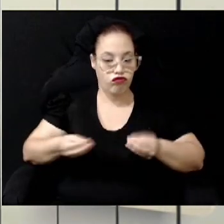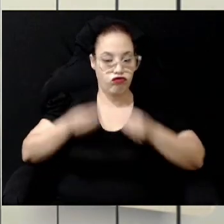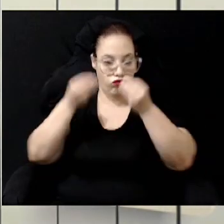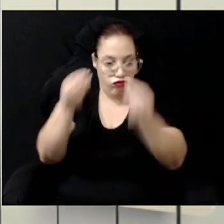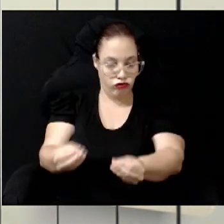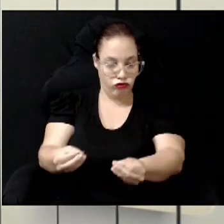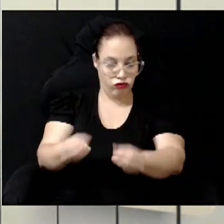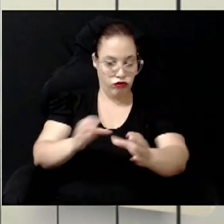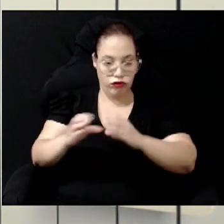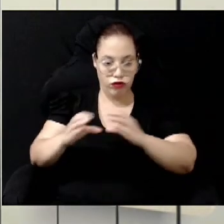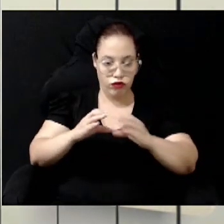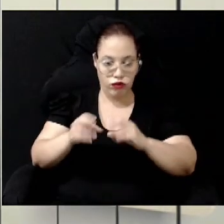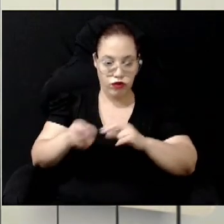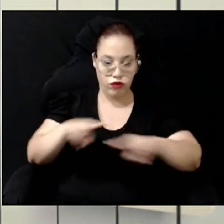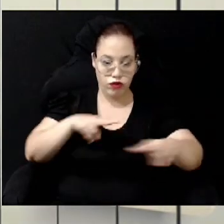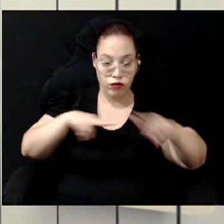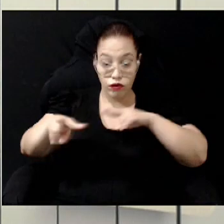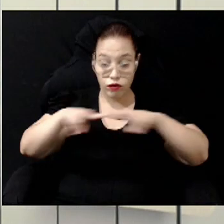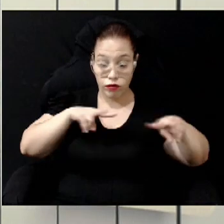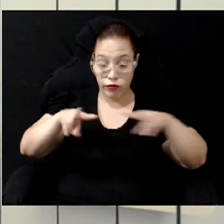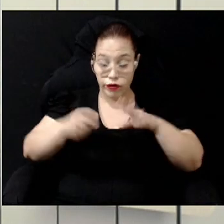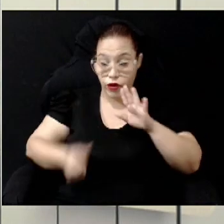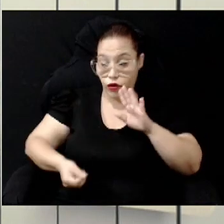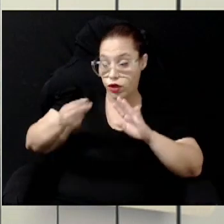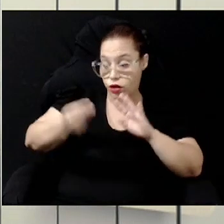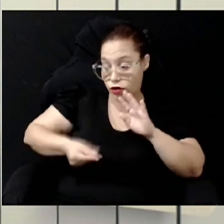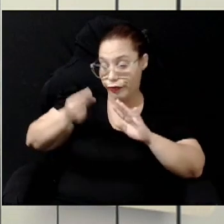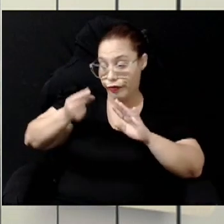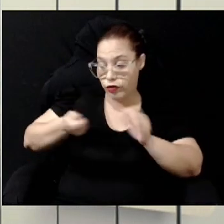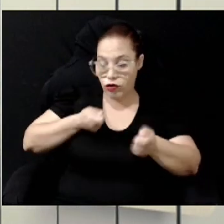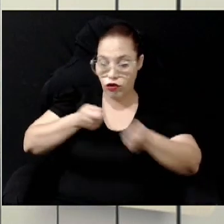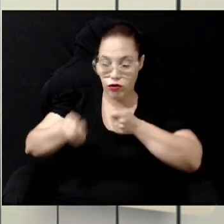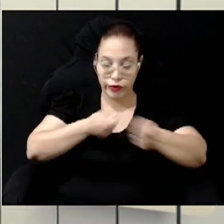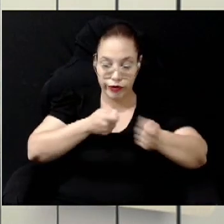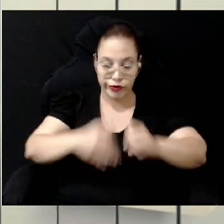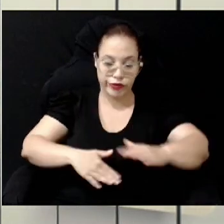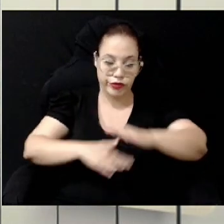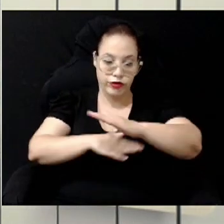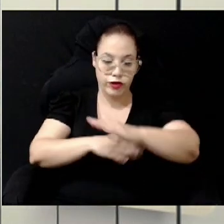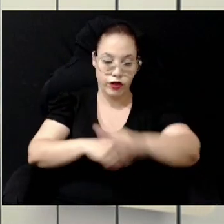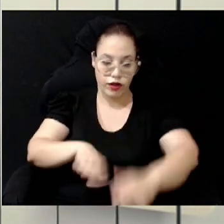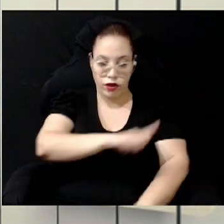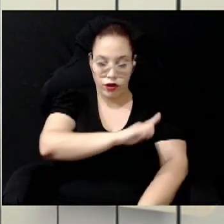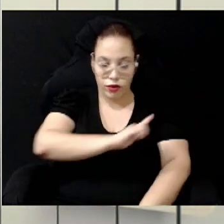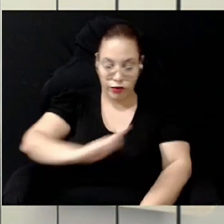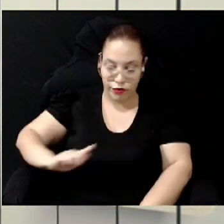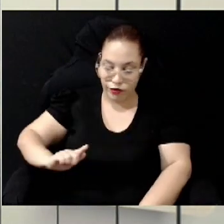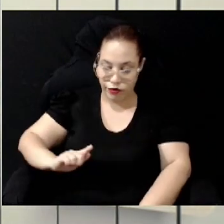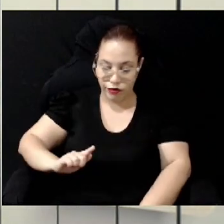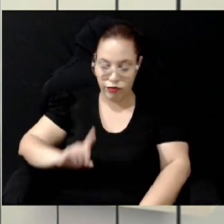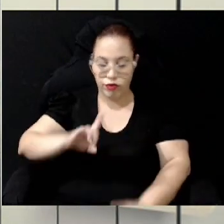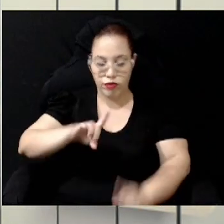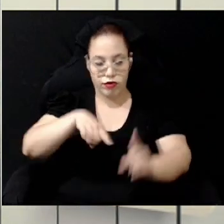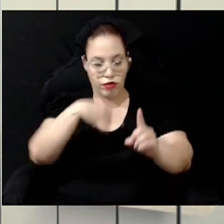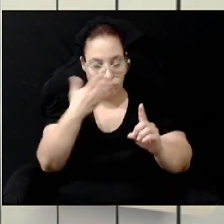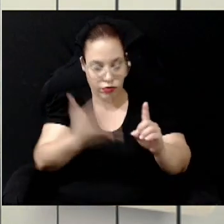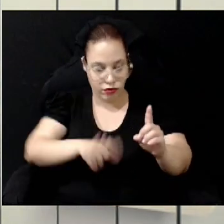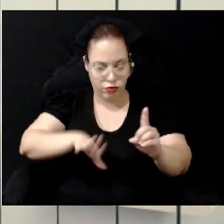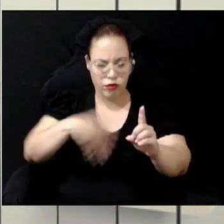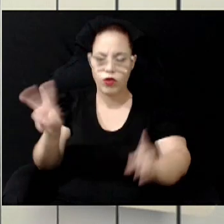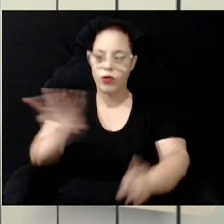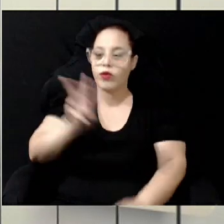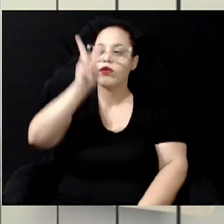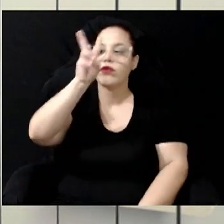de Fiscalização Financeira e Controle da Câmara dos Deputados, para homenagear e valorizar as